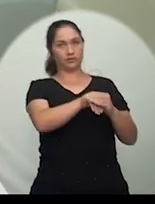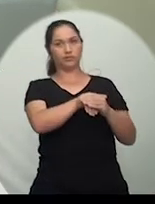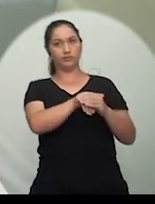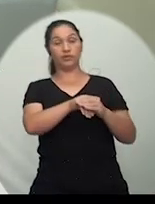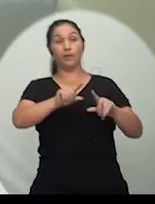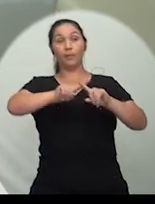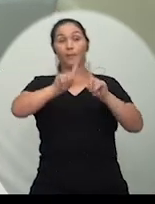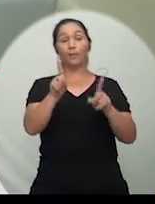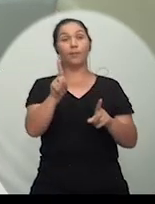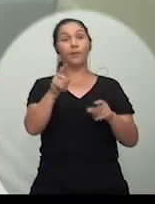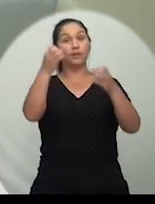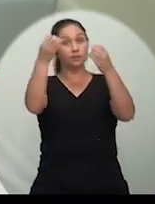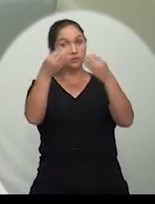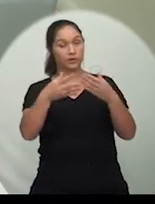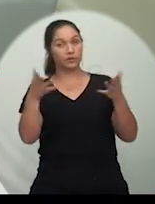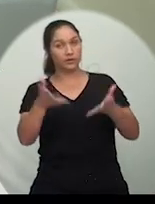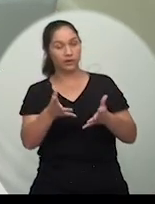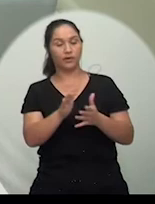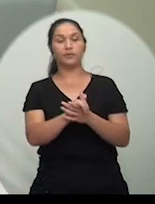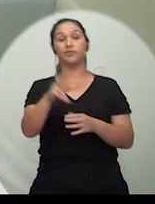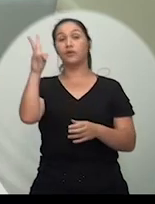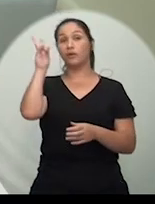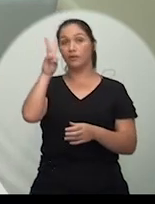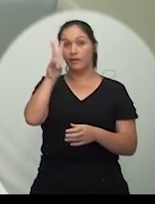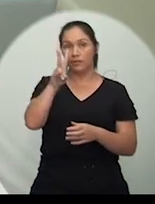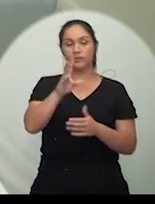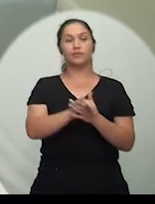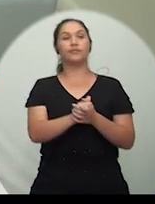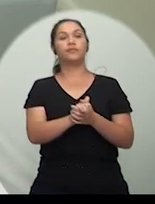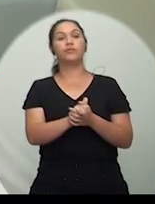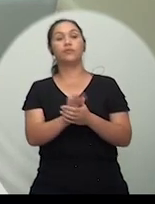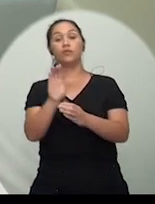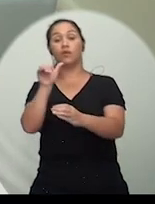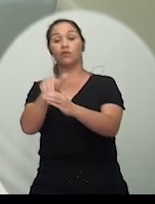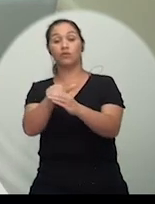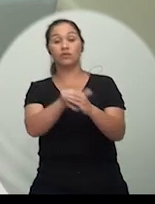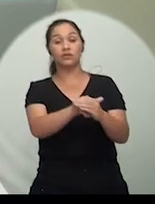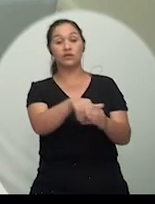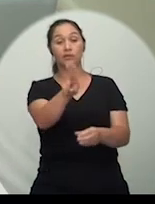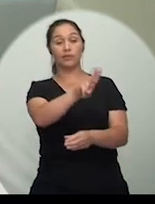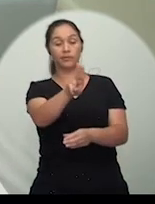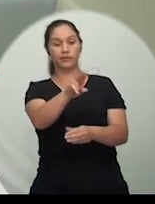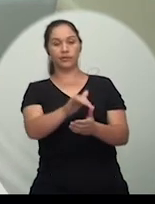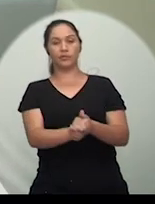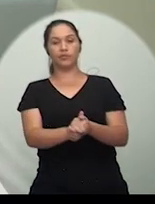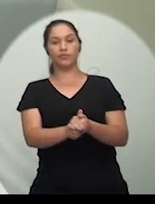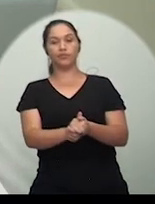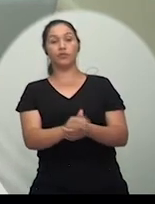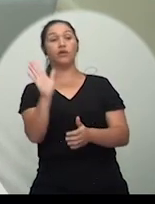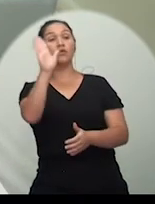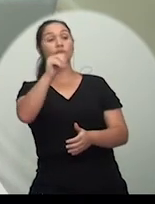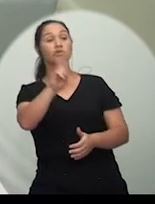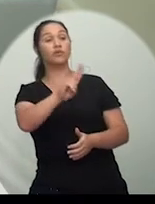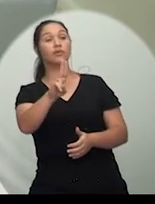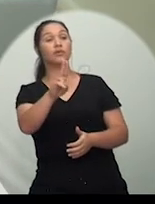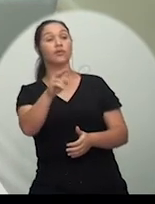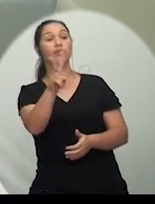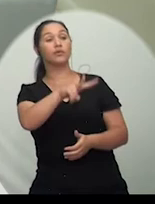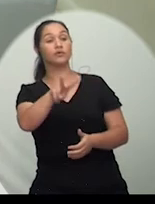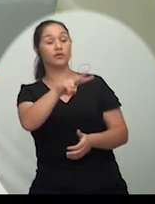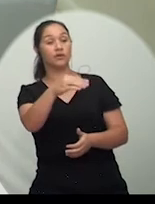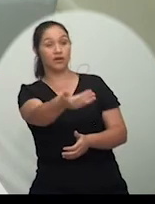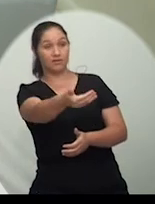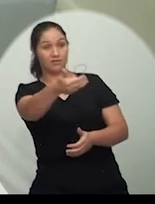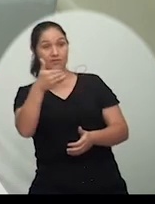será nominal, o vereador será chamado, deverá se dirigir ao microfone ao lado, a fim de anunciar